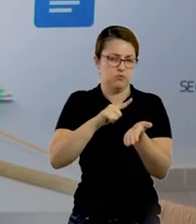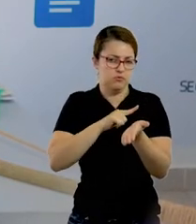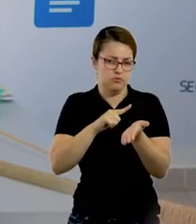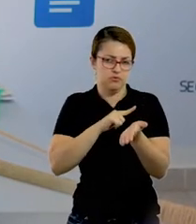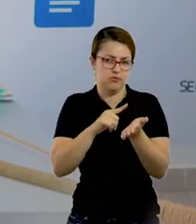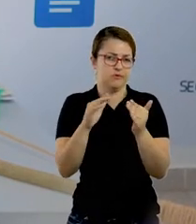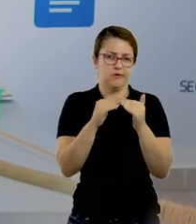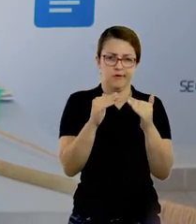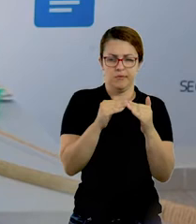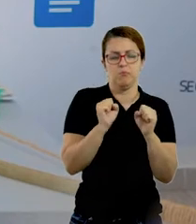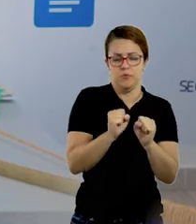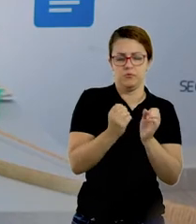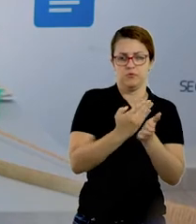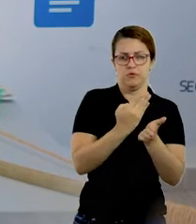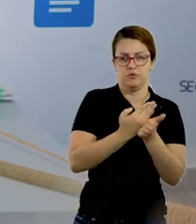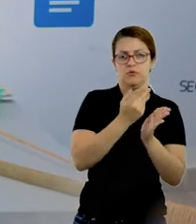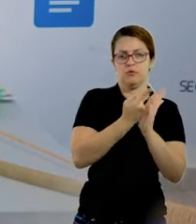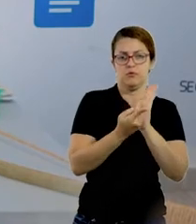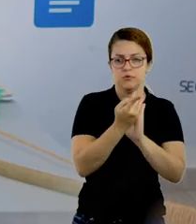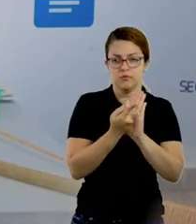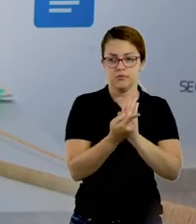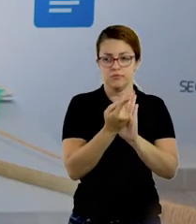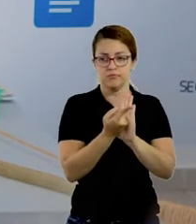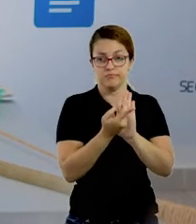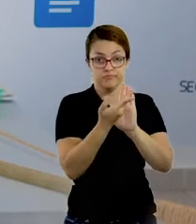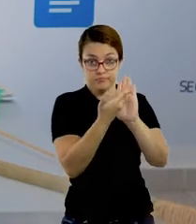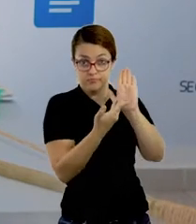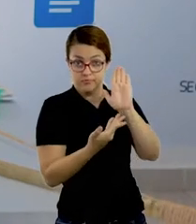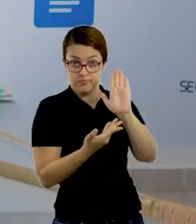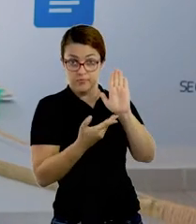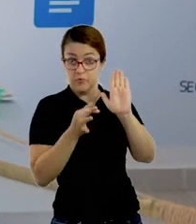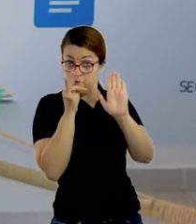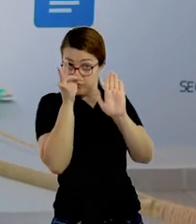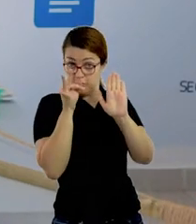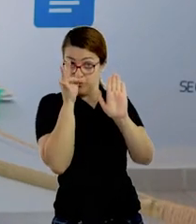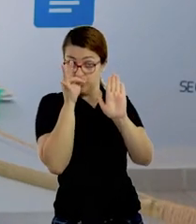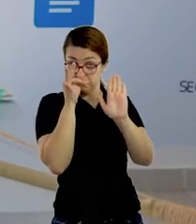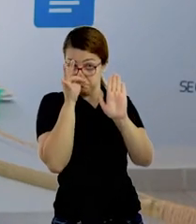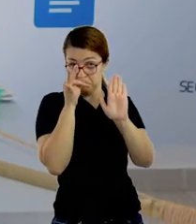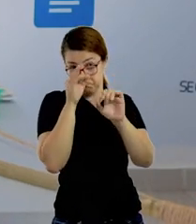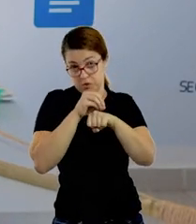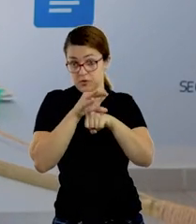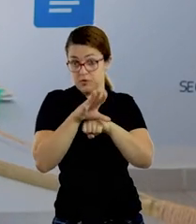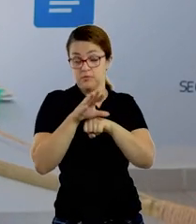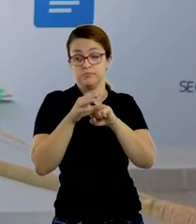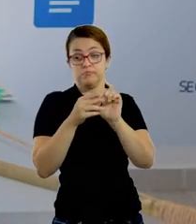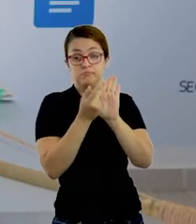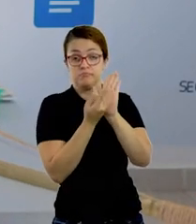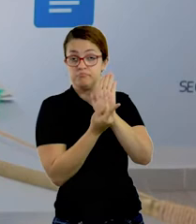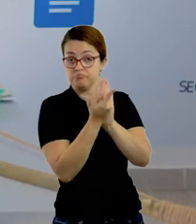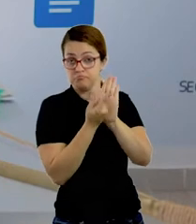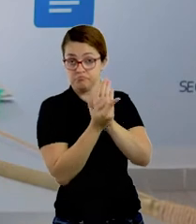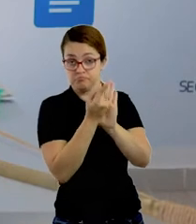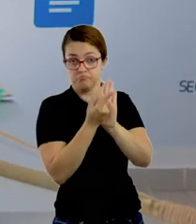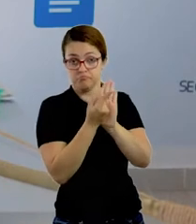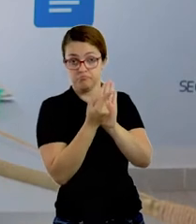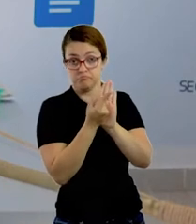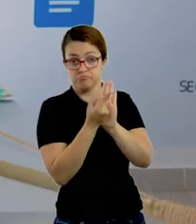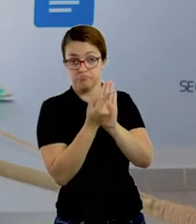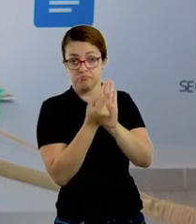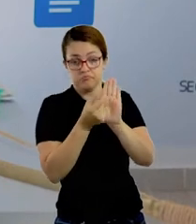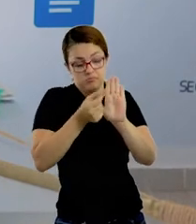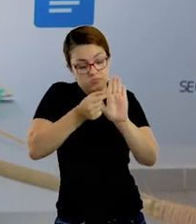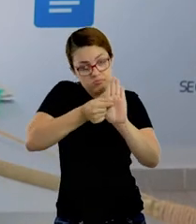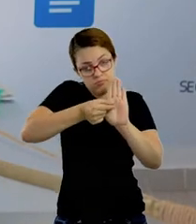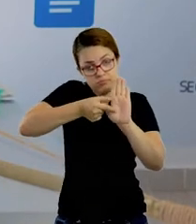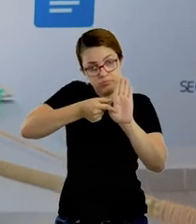tiverem em casa, ou pode ser no caderno mesmo. Eu trouxe a proposta de desenhar uma flor. E aí dentro das pétalas dessa flor, você